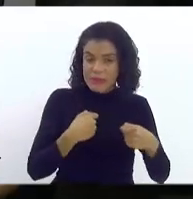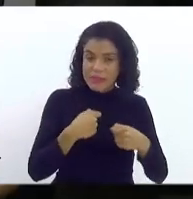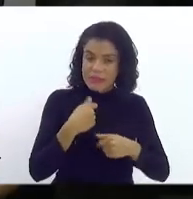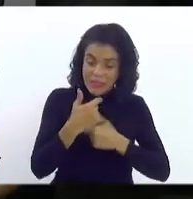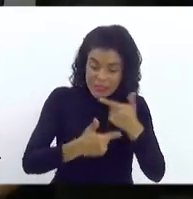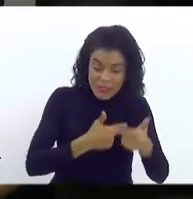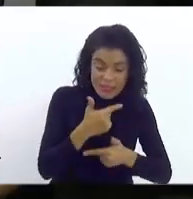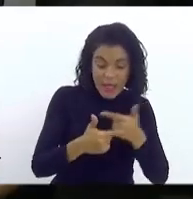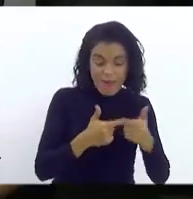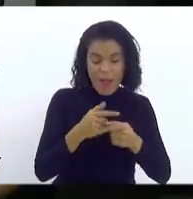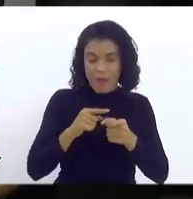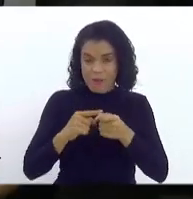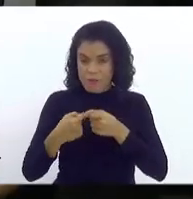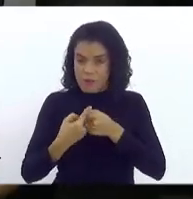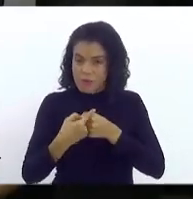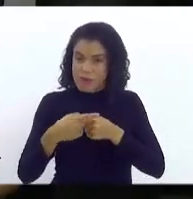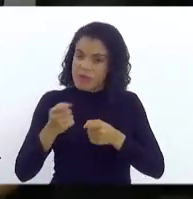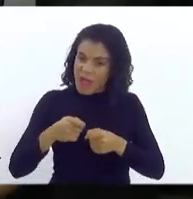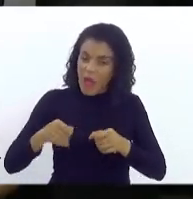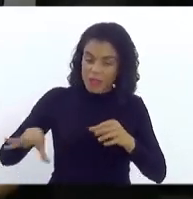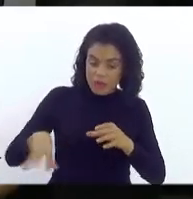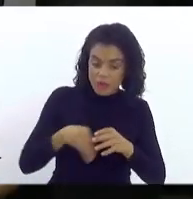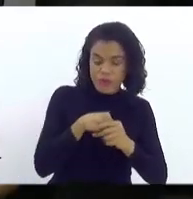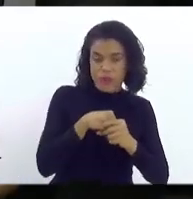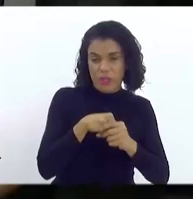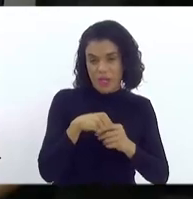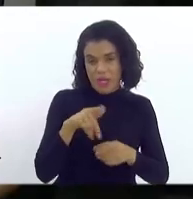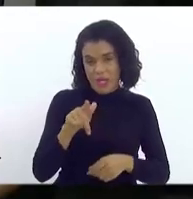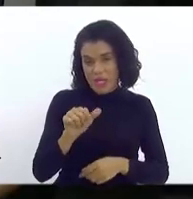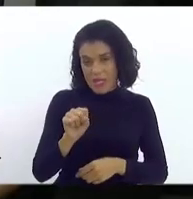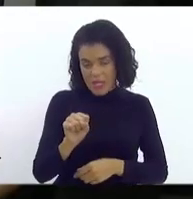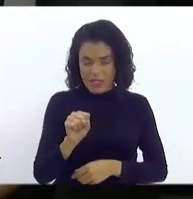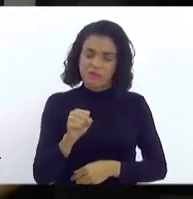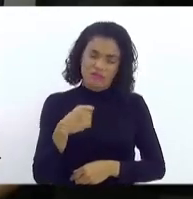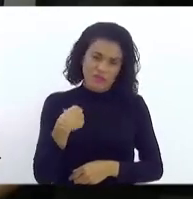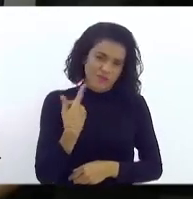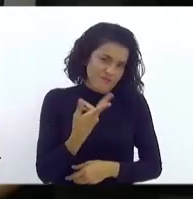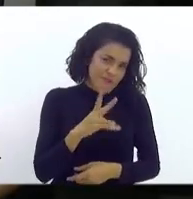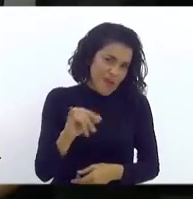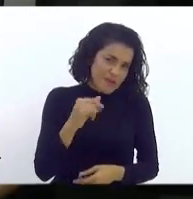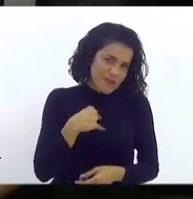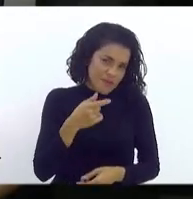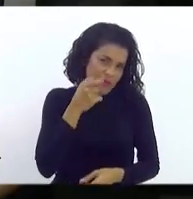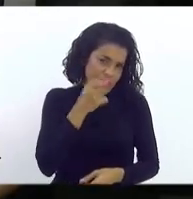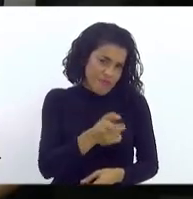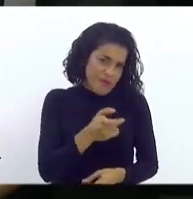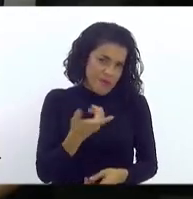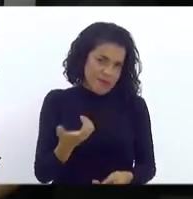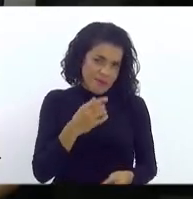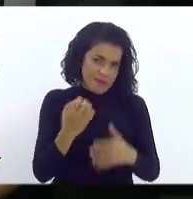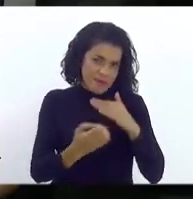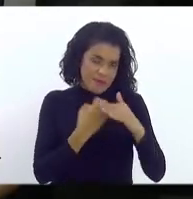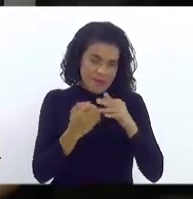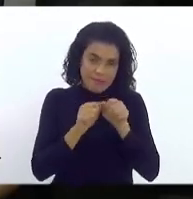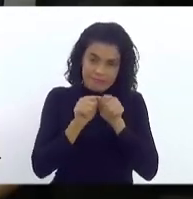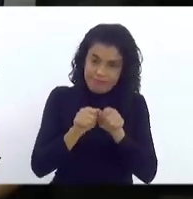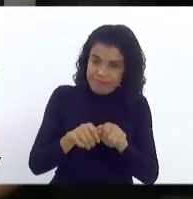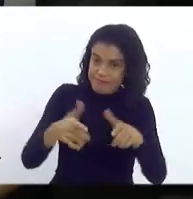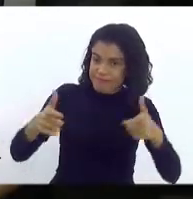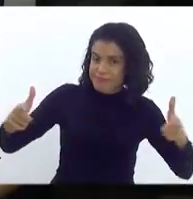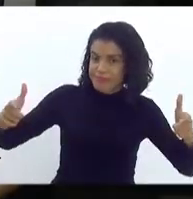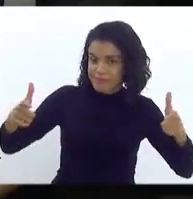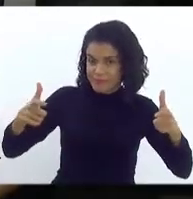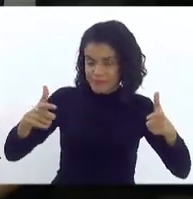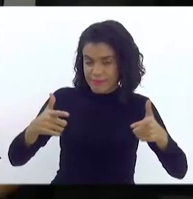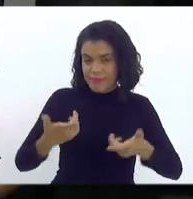possa introduzir o gás natural por qualquer modalidade, nós vamos levar, porque é interesse da companhia de ampliar a sua demanda. Como podemos